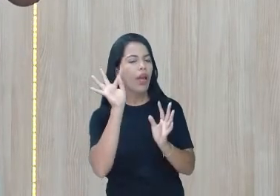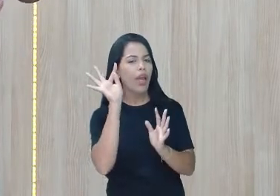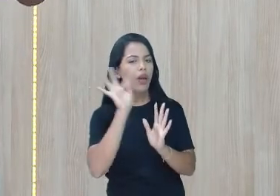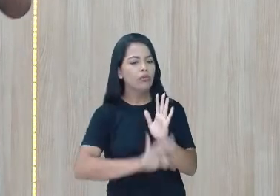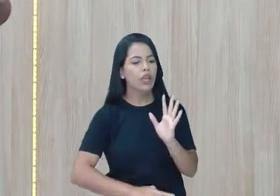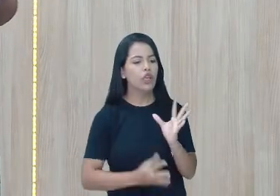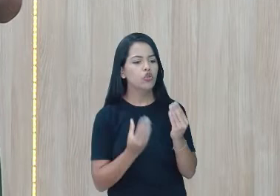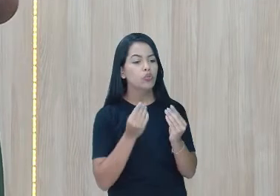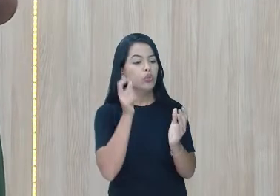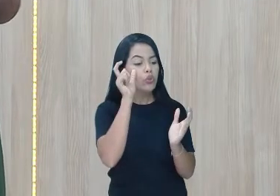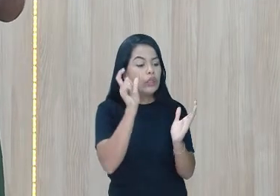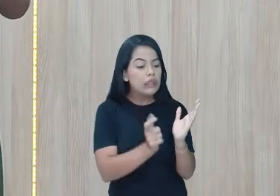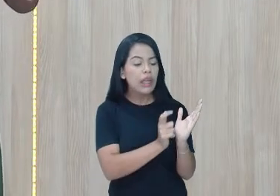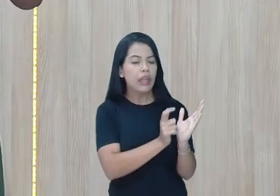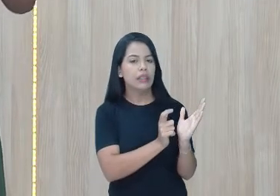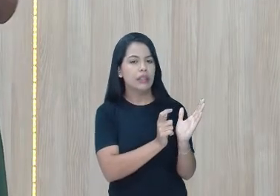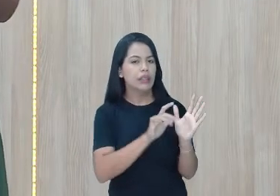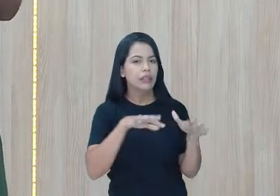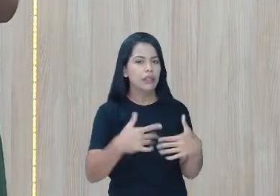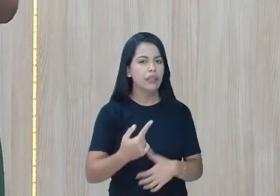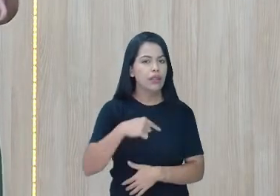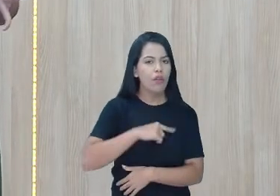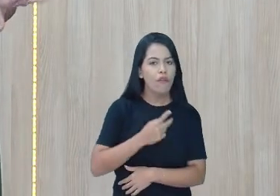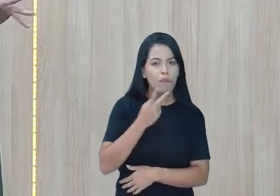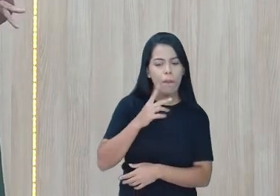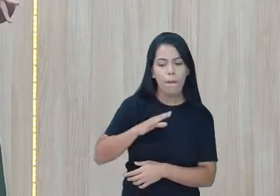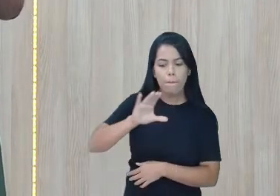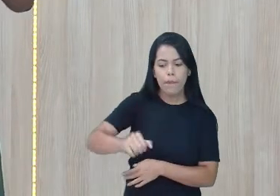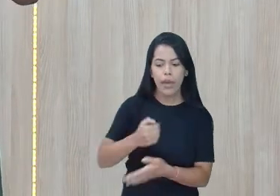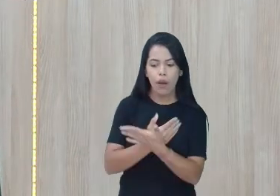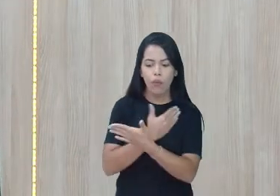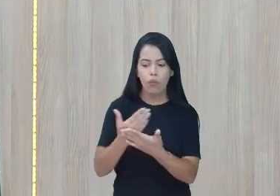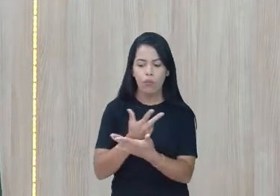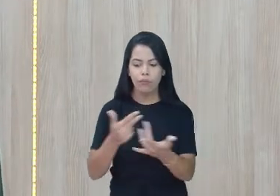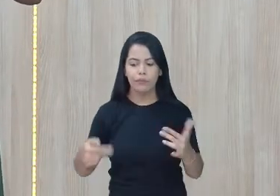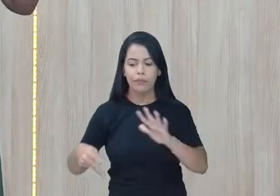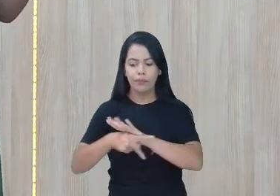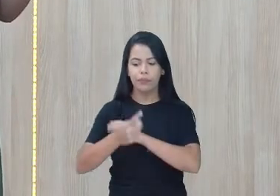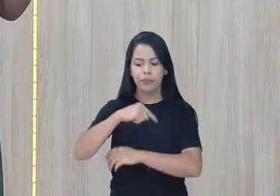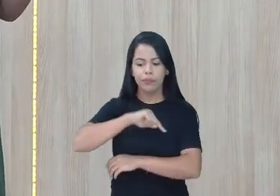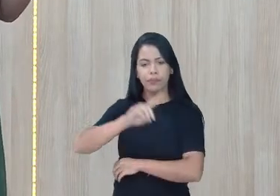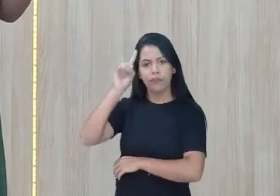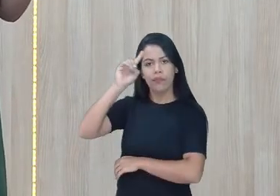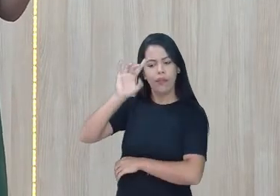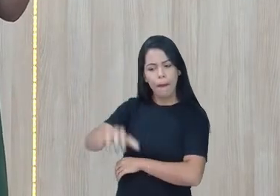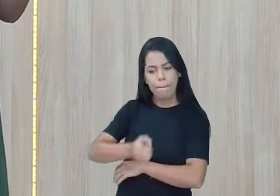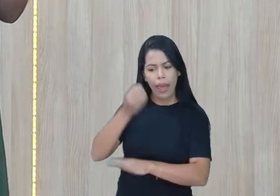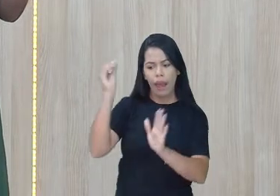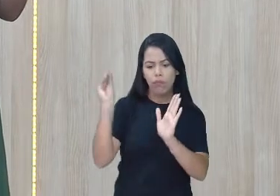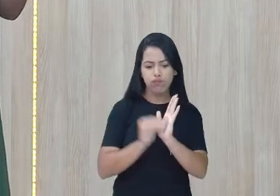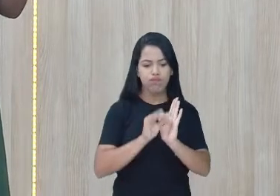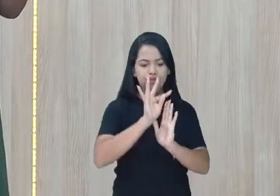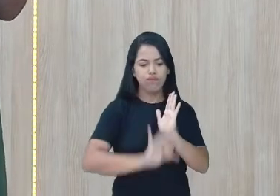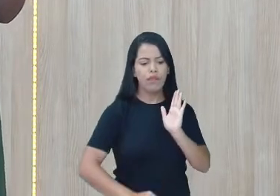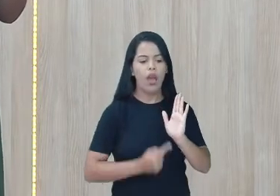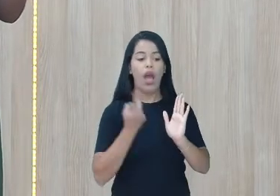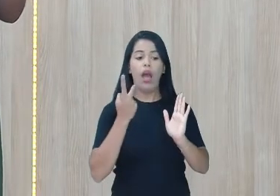fala, epa, isso aqui dá para fazer uma abordagem diferente, dá para fazer todo um processo reflexivo